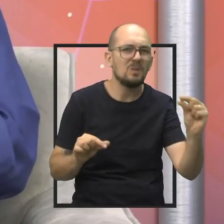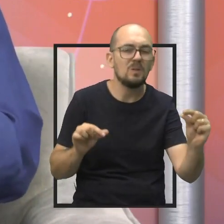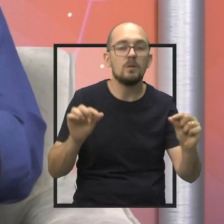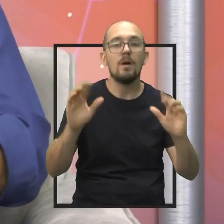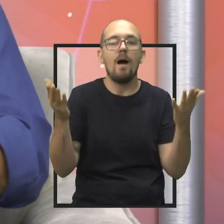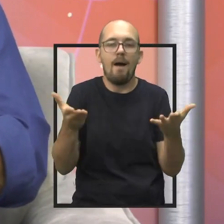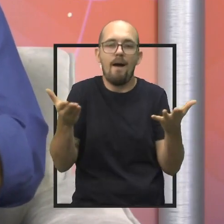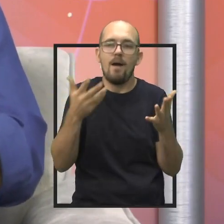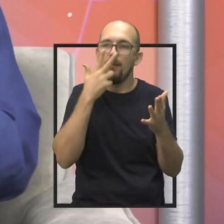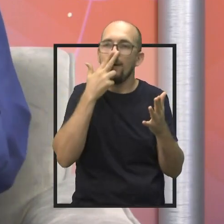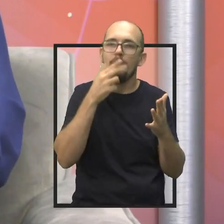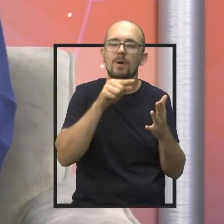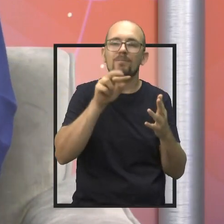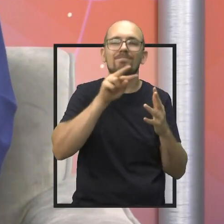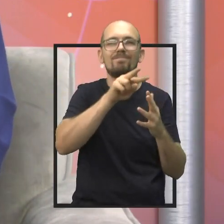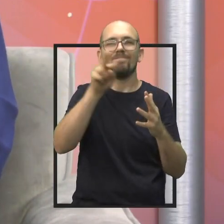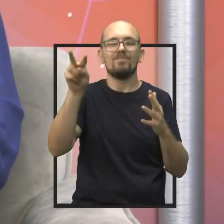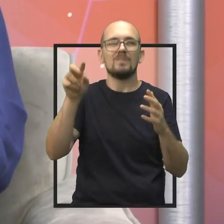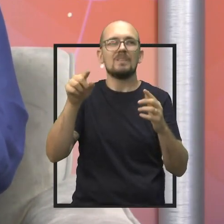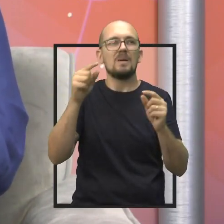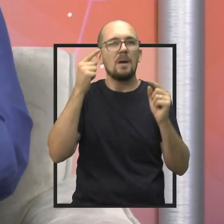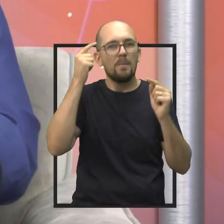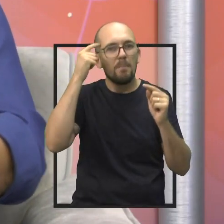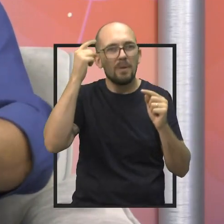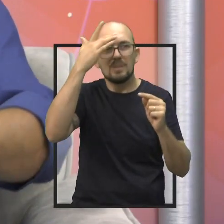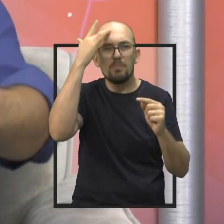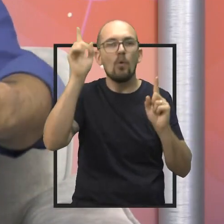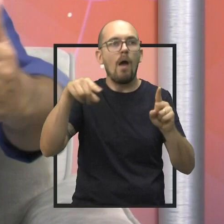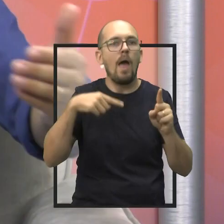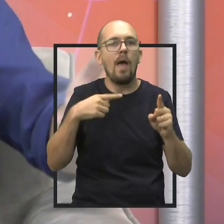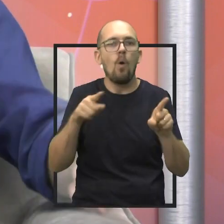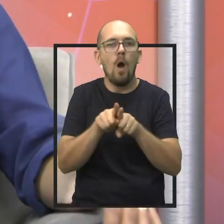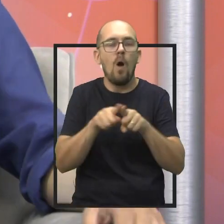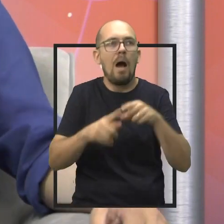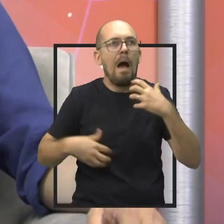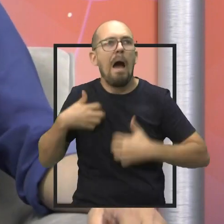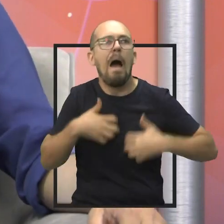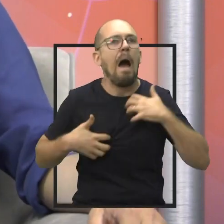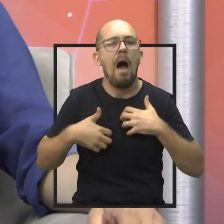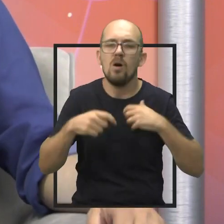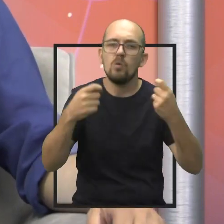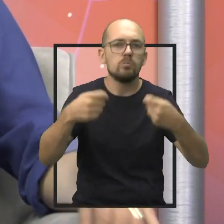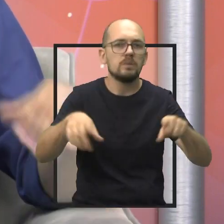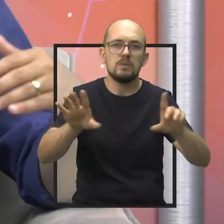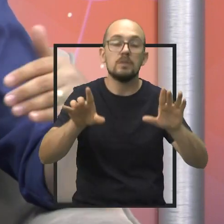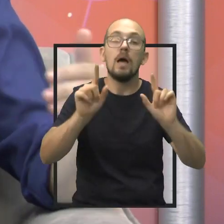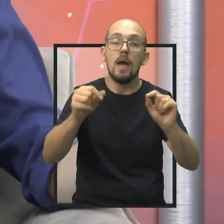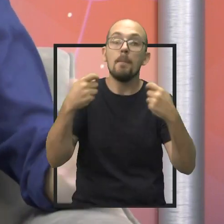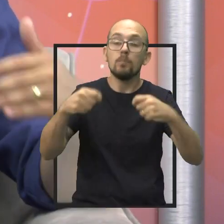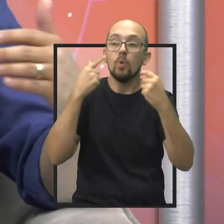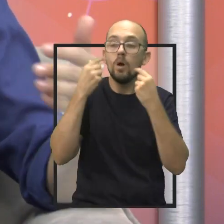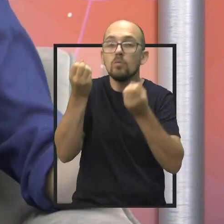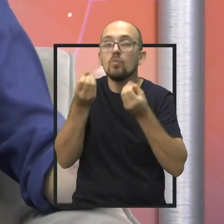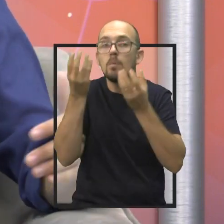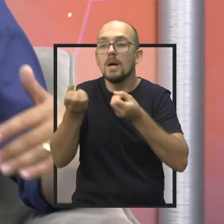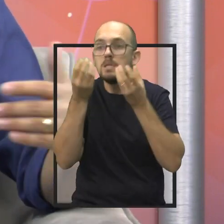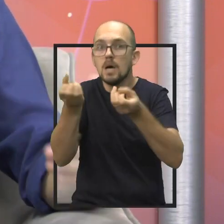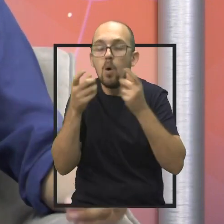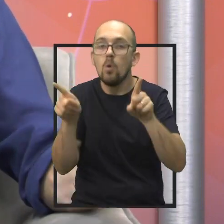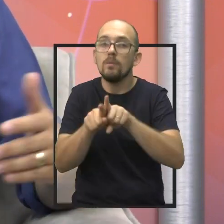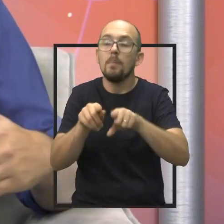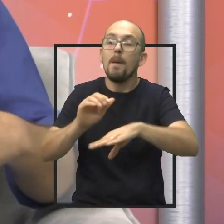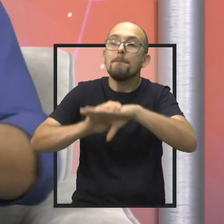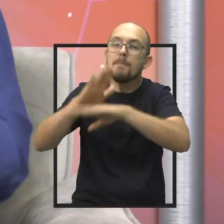que eu acho mais importante ao invés de pânico, é a gente se informar cada vez mais sobre o vírus e estimular cada vez mais